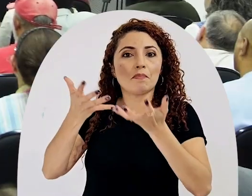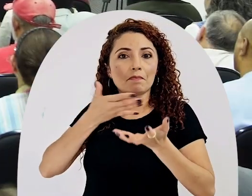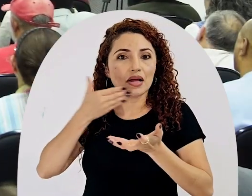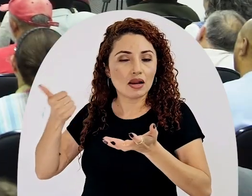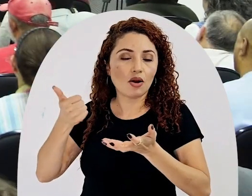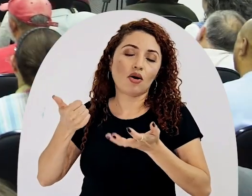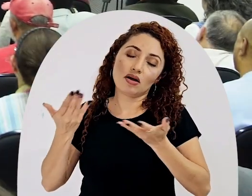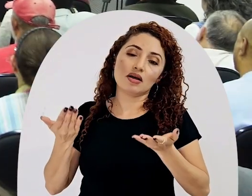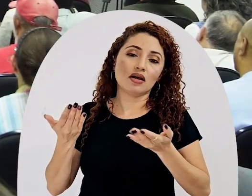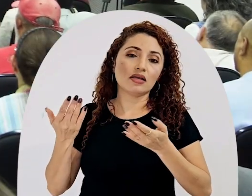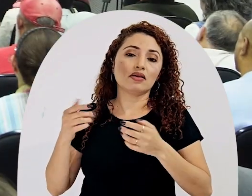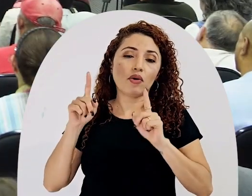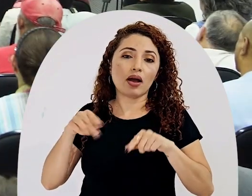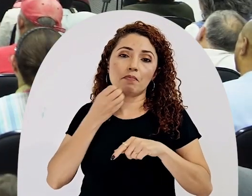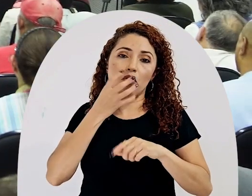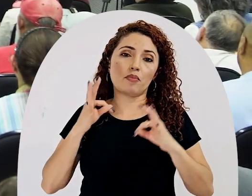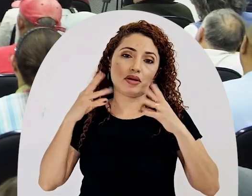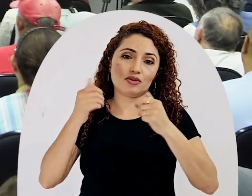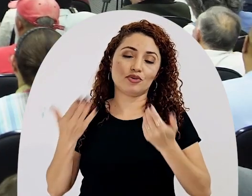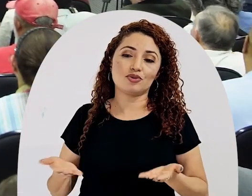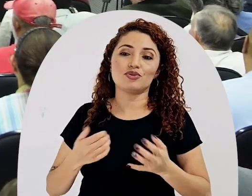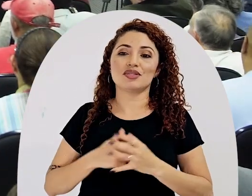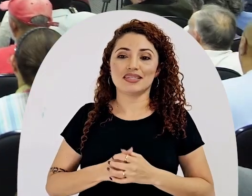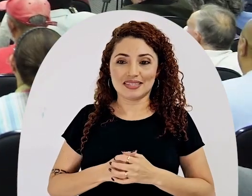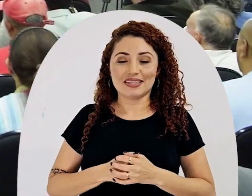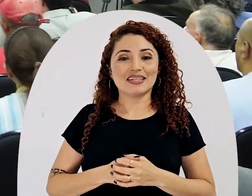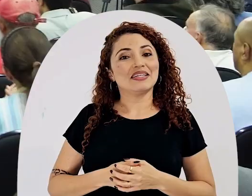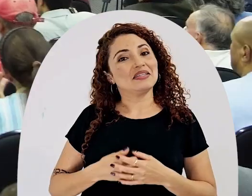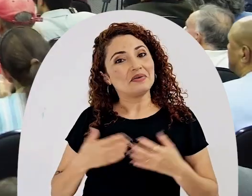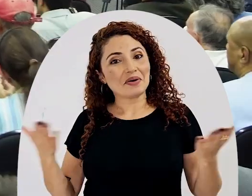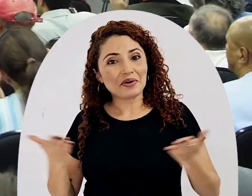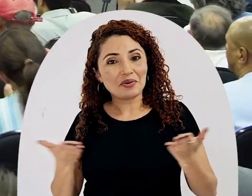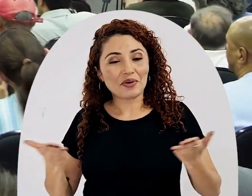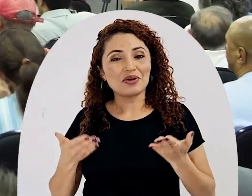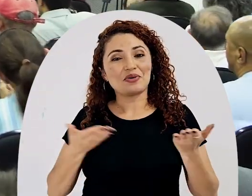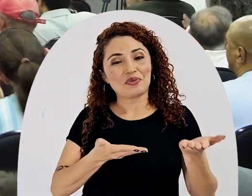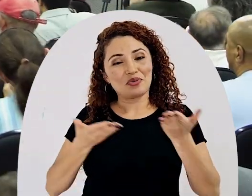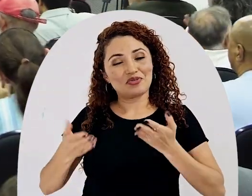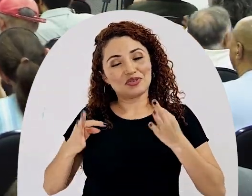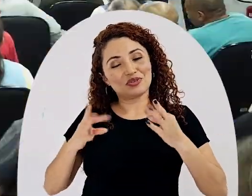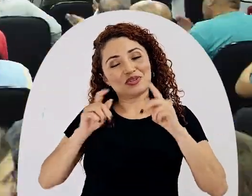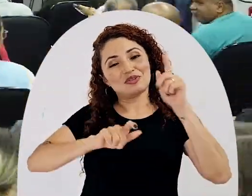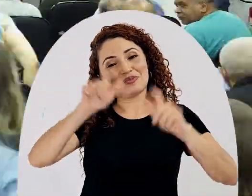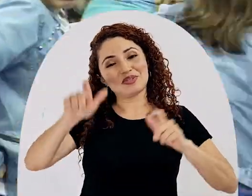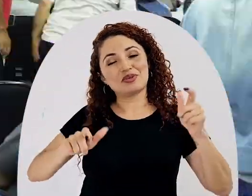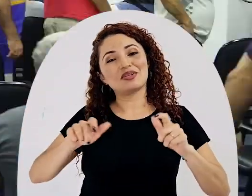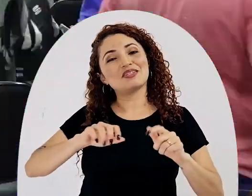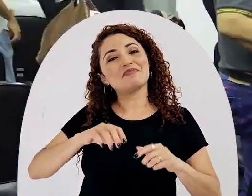E convido aí agora todo mundo, então, para o nosso lanche, nosso café lá fora. Obrigada.